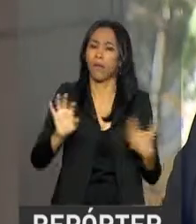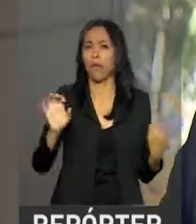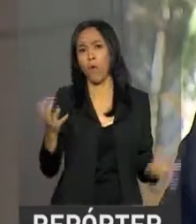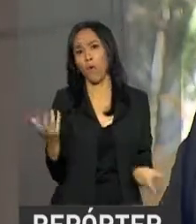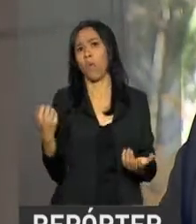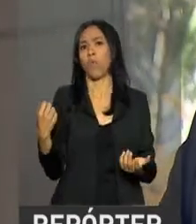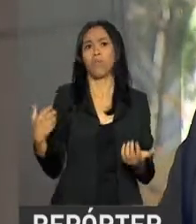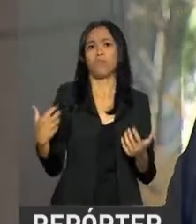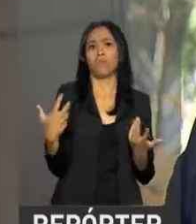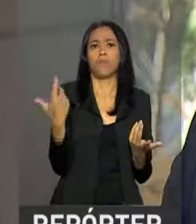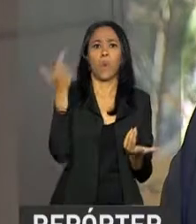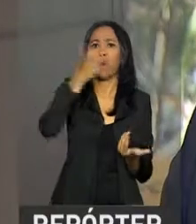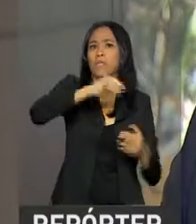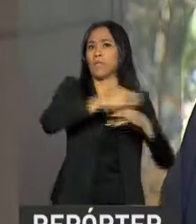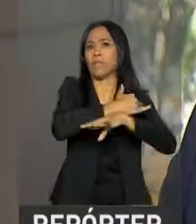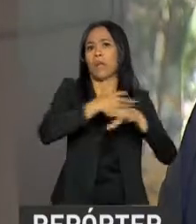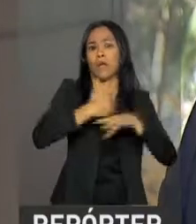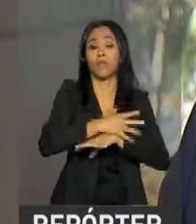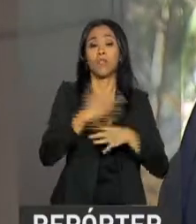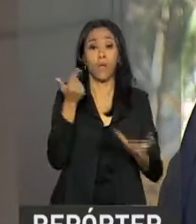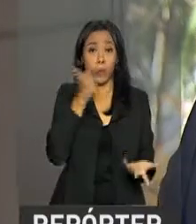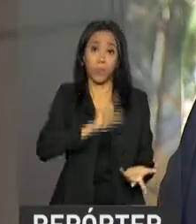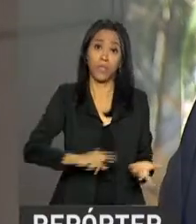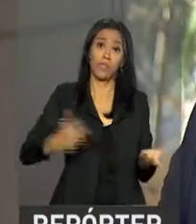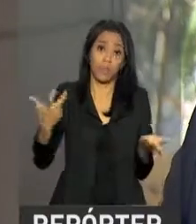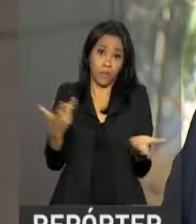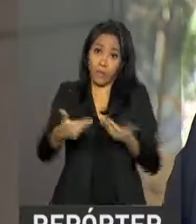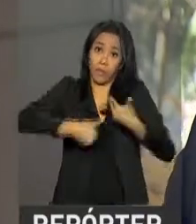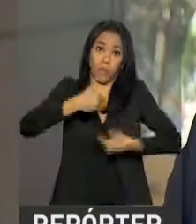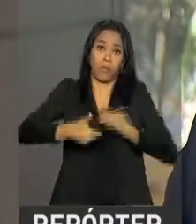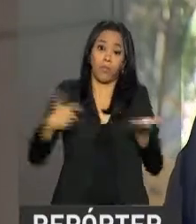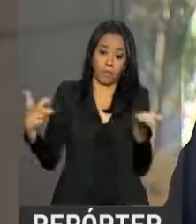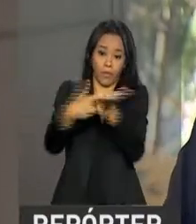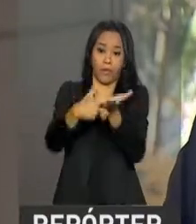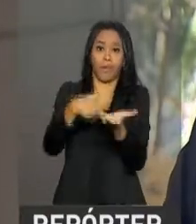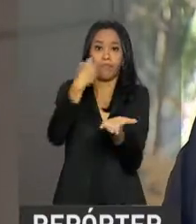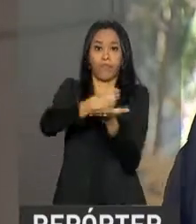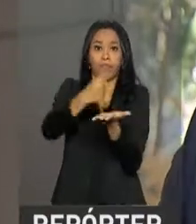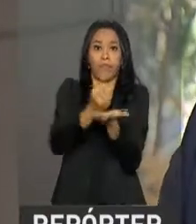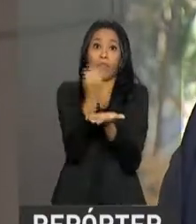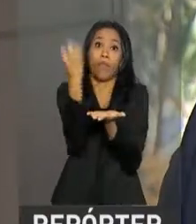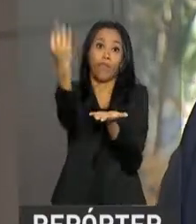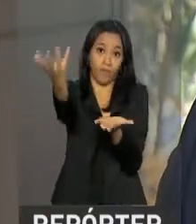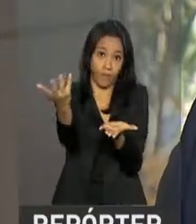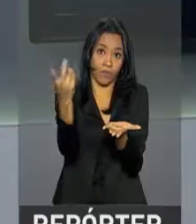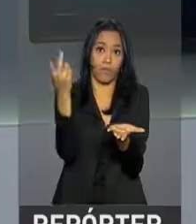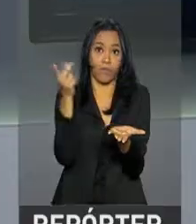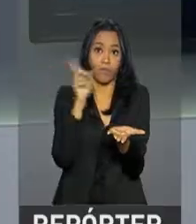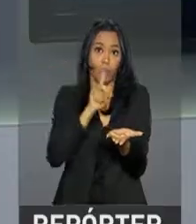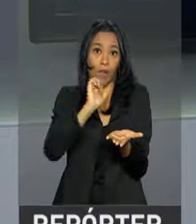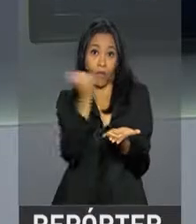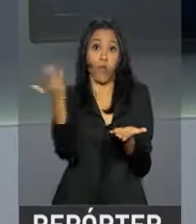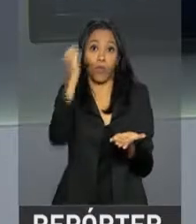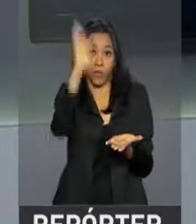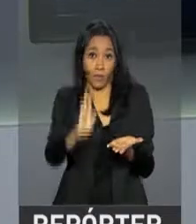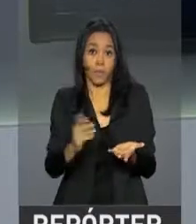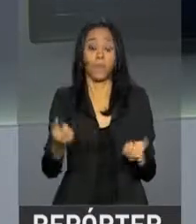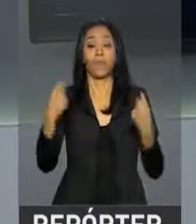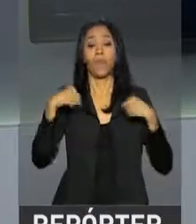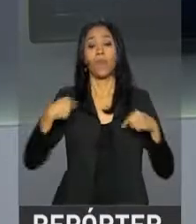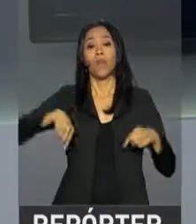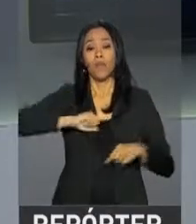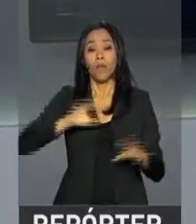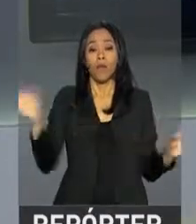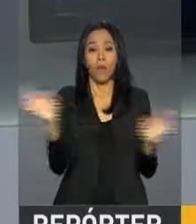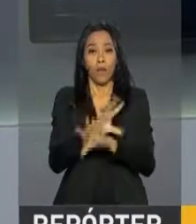uma cidade grande pra ter esse atendimento porque nós estamos em todos os pontos do país nós ficamos por